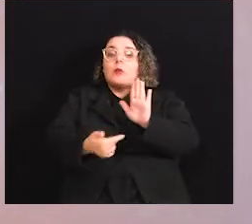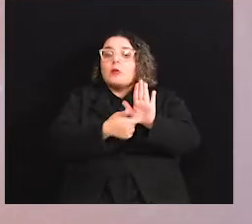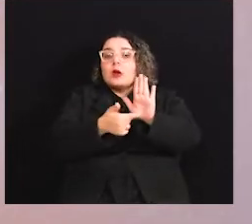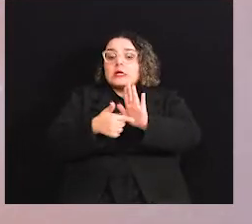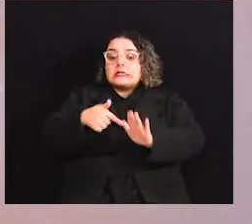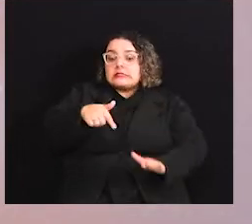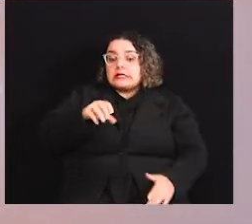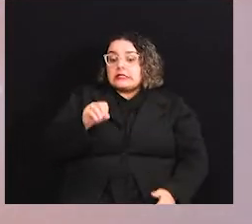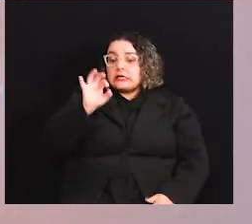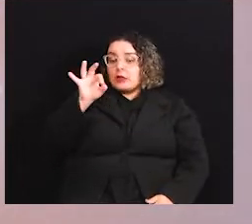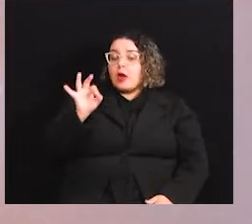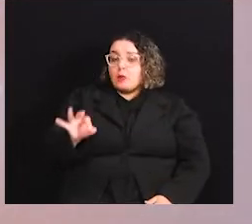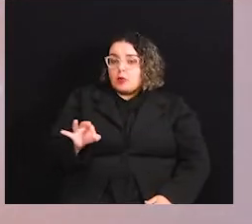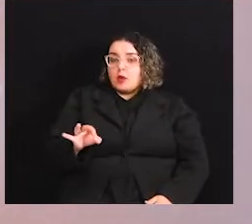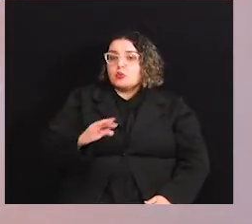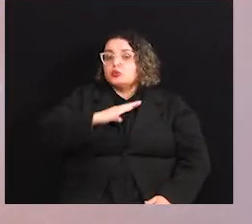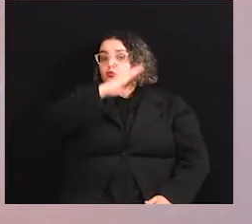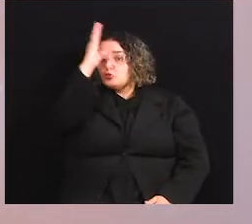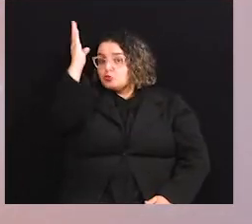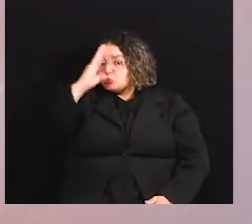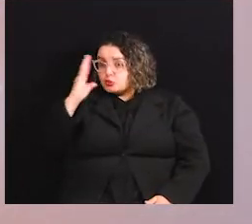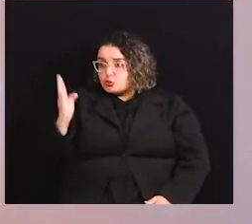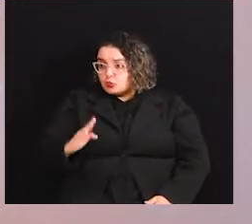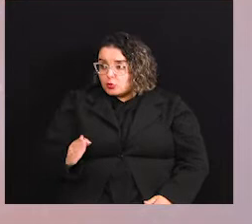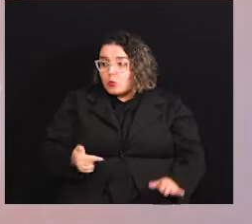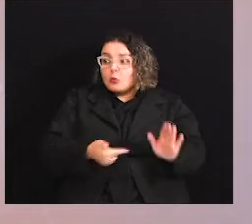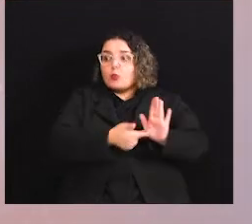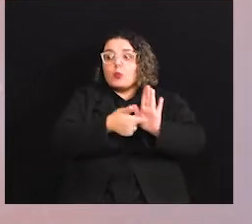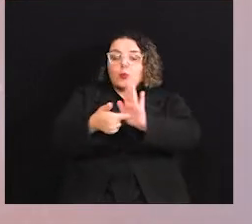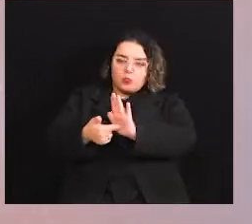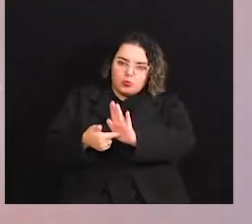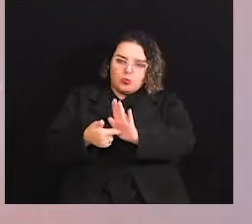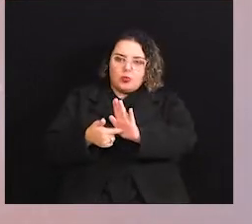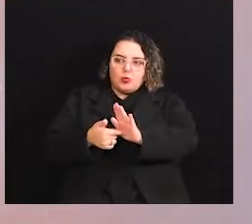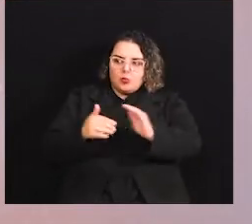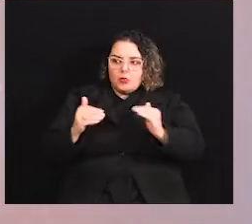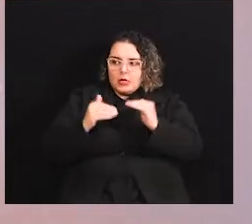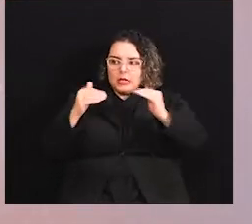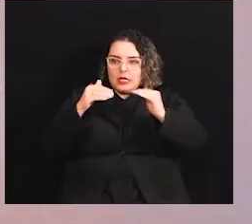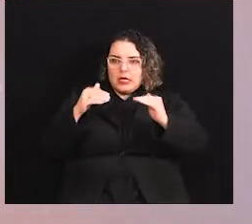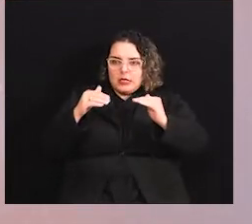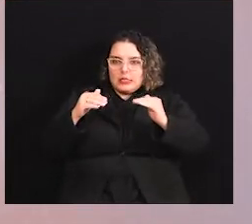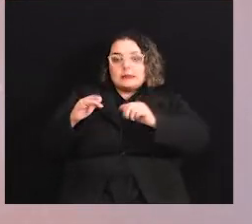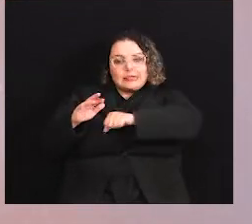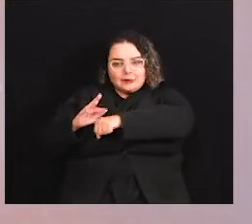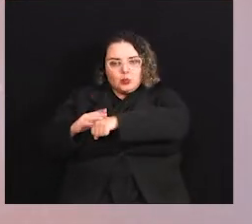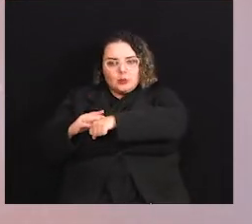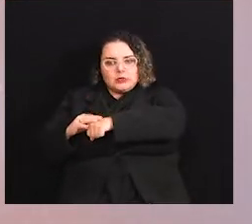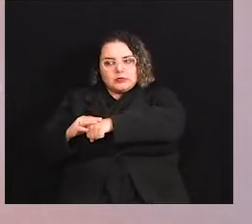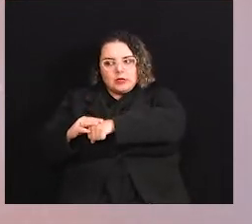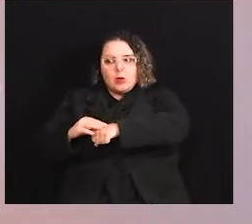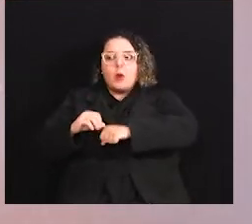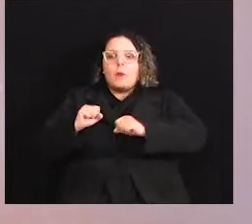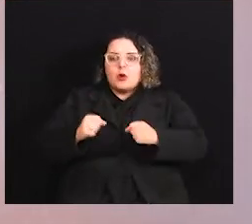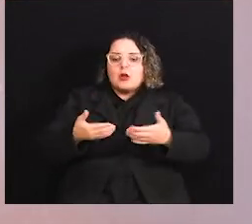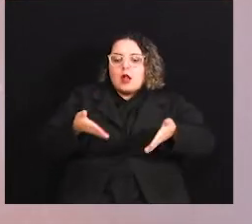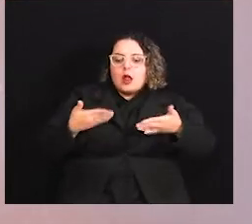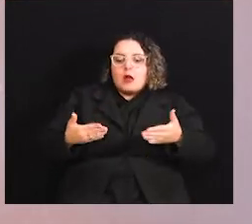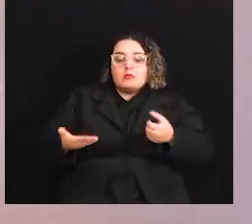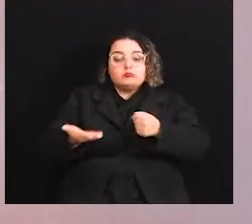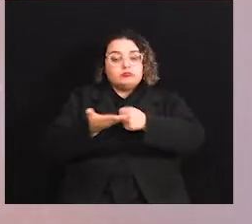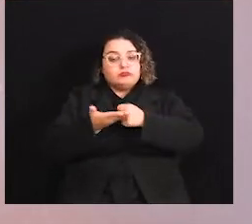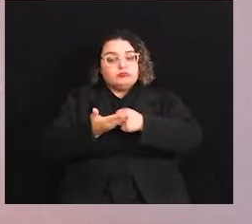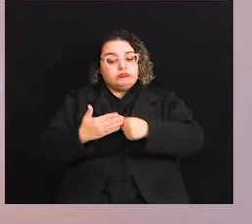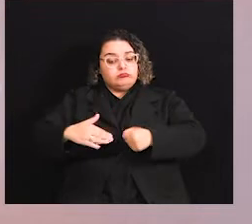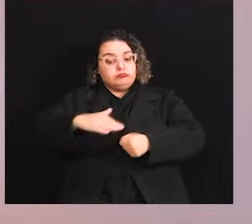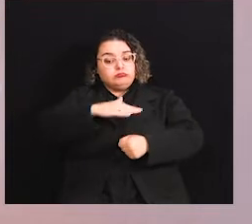que 70% dos brasileiros apresentam algum grau de intolerância à lactose. Pode ser leve,